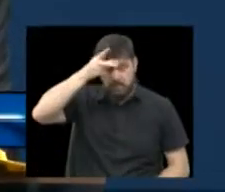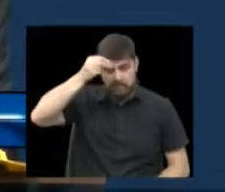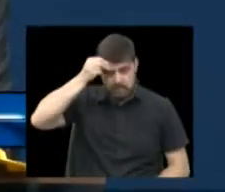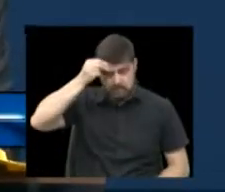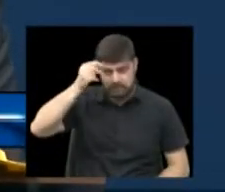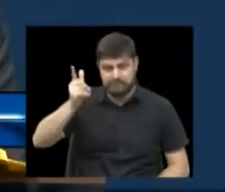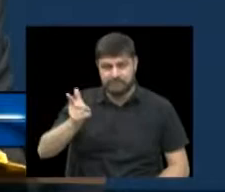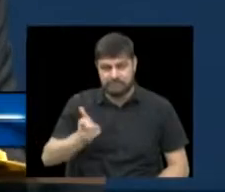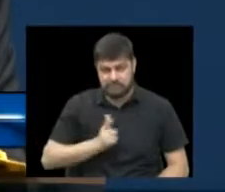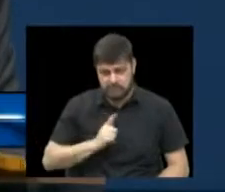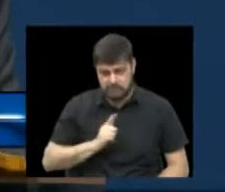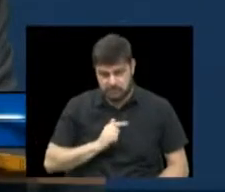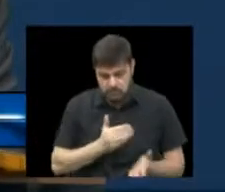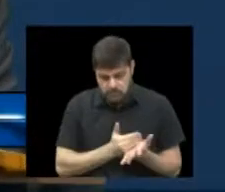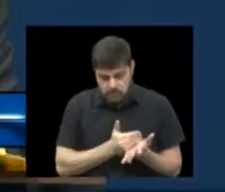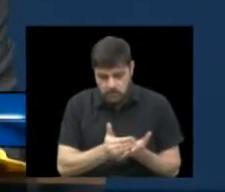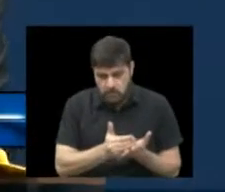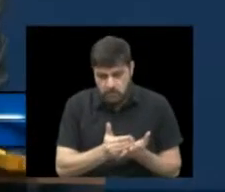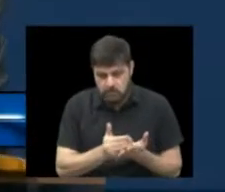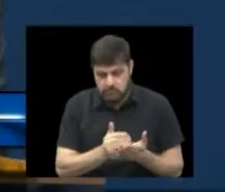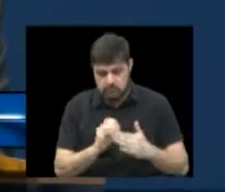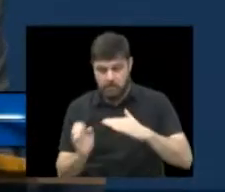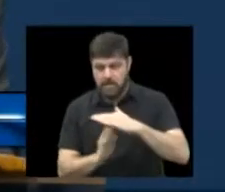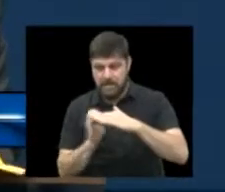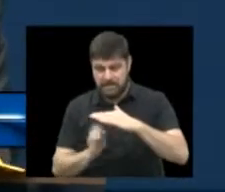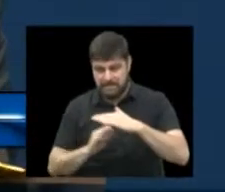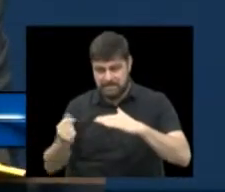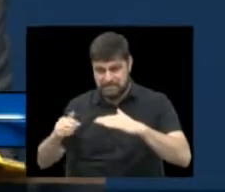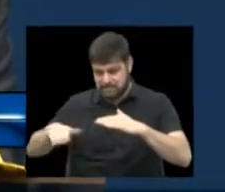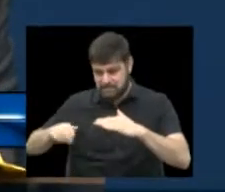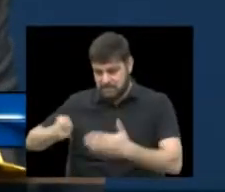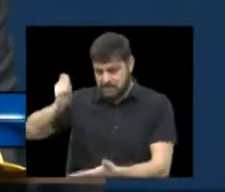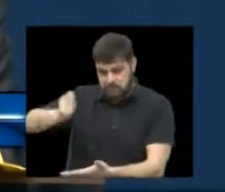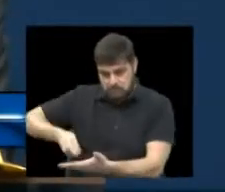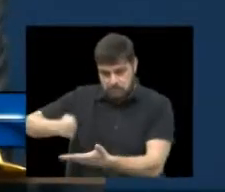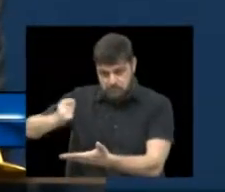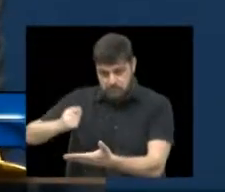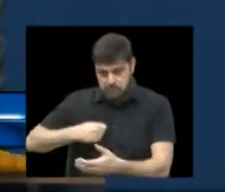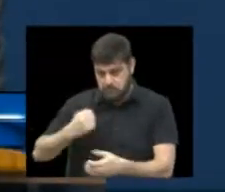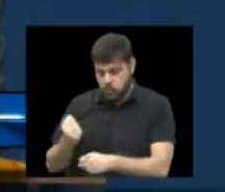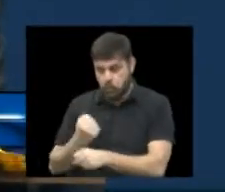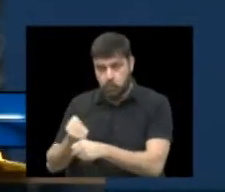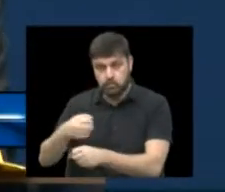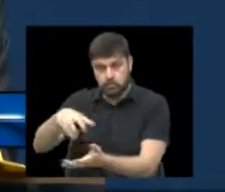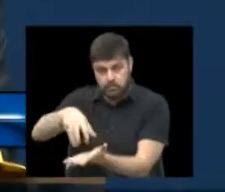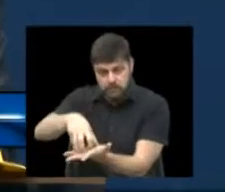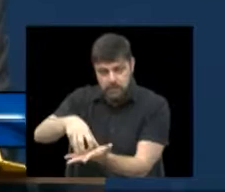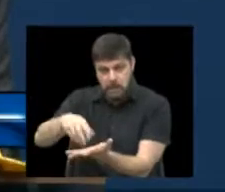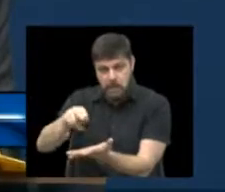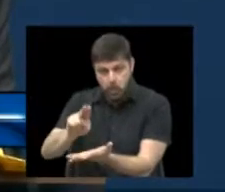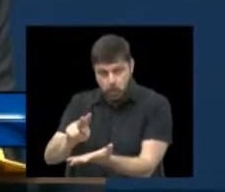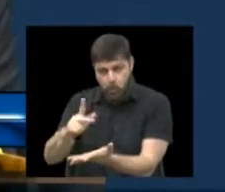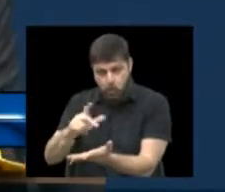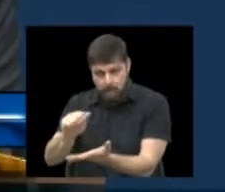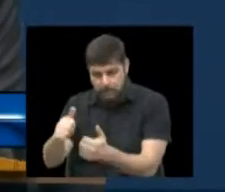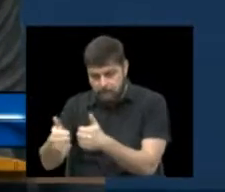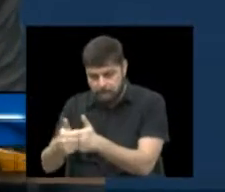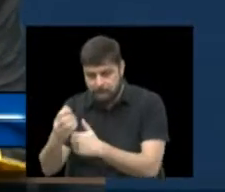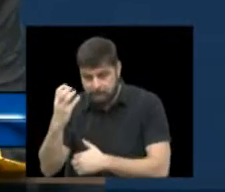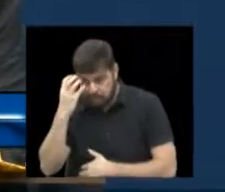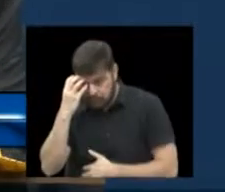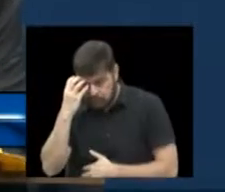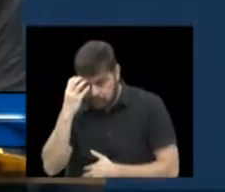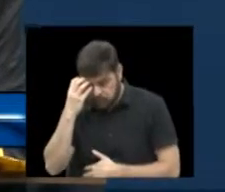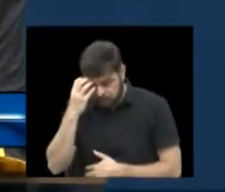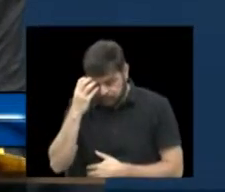tinha iniciado o processo licitatório para essa obra da UPA. Esse processo